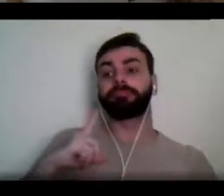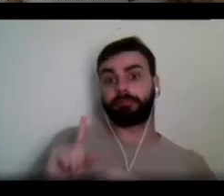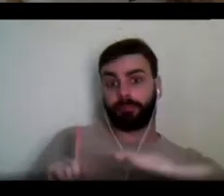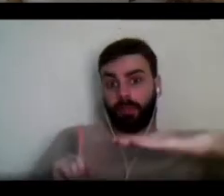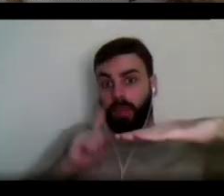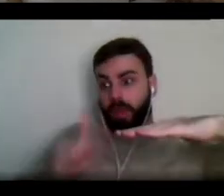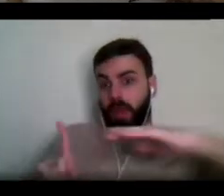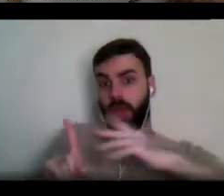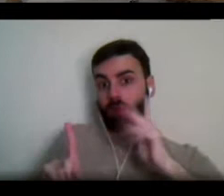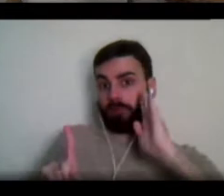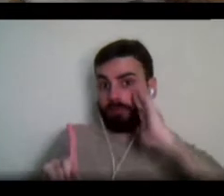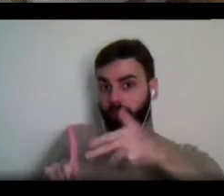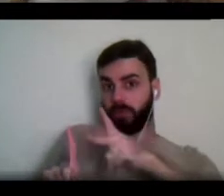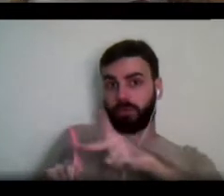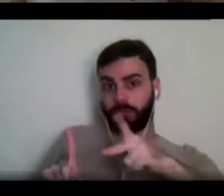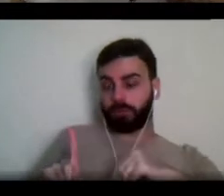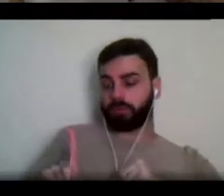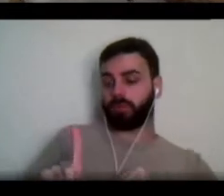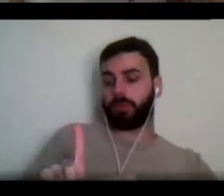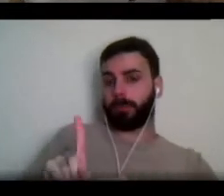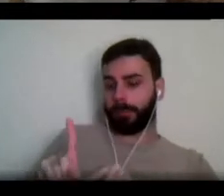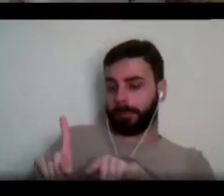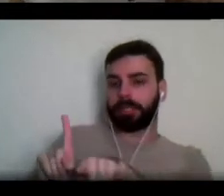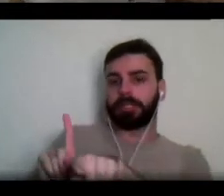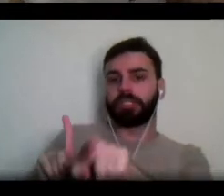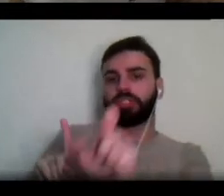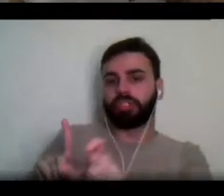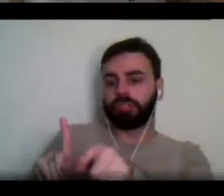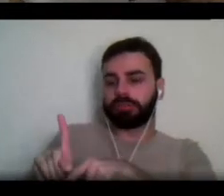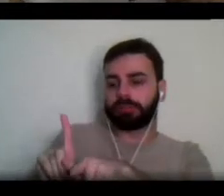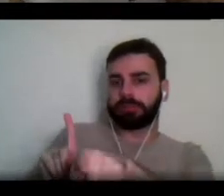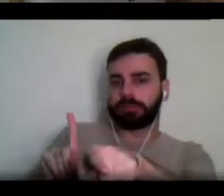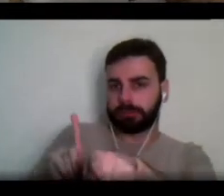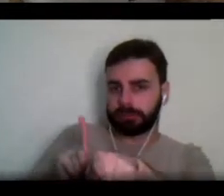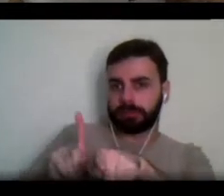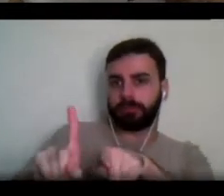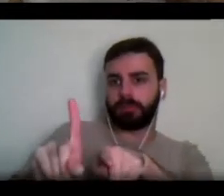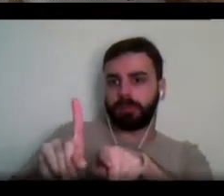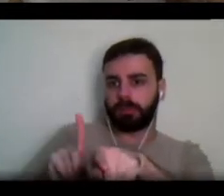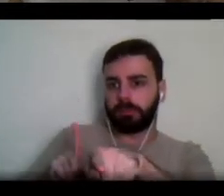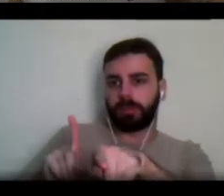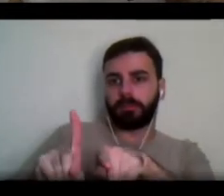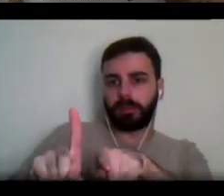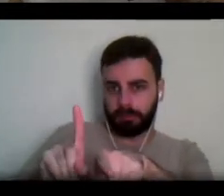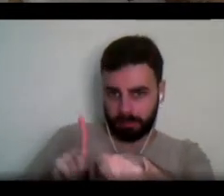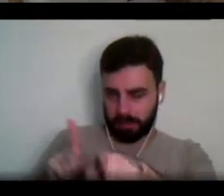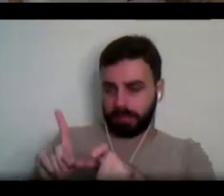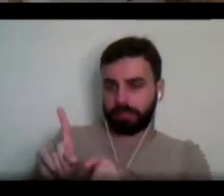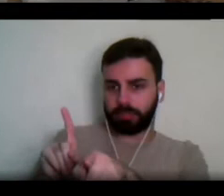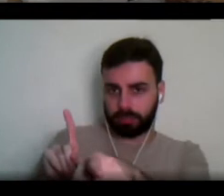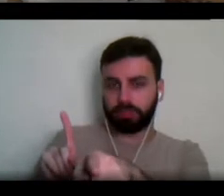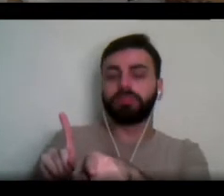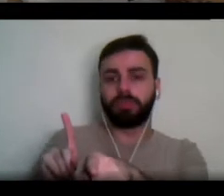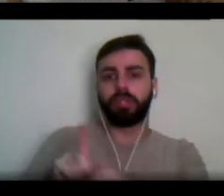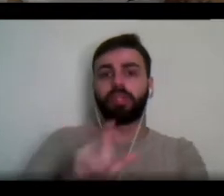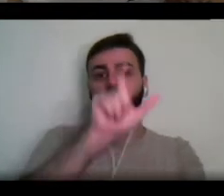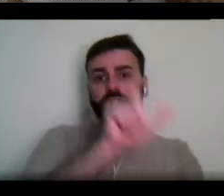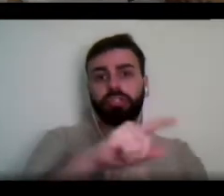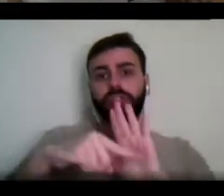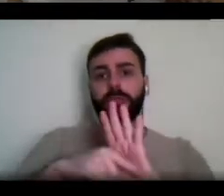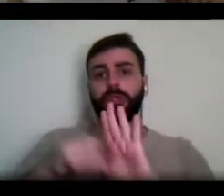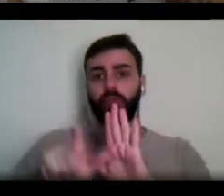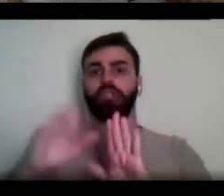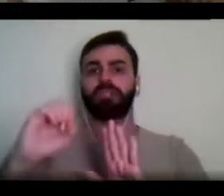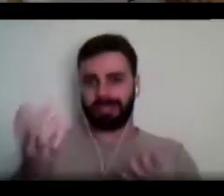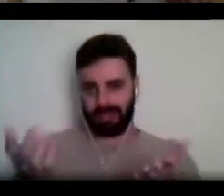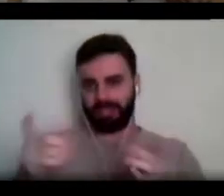que é o tanto que o professor vai andar, né? O tanto que o professor vai andar, vai ser um x menos